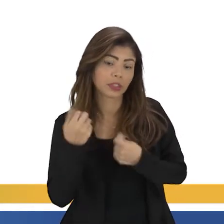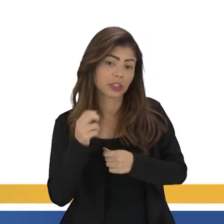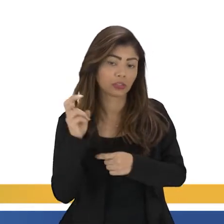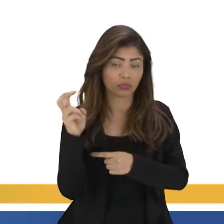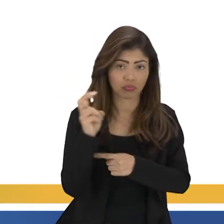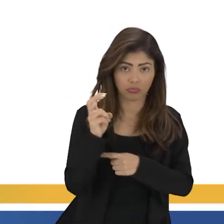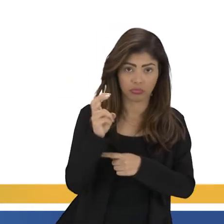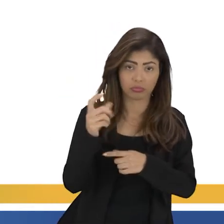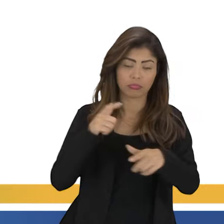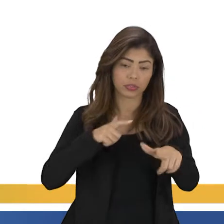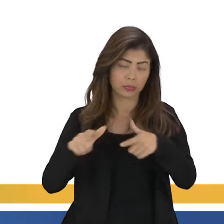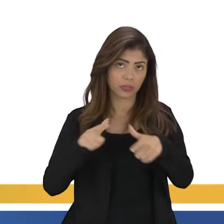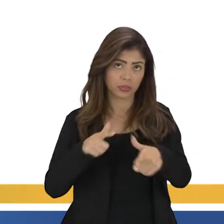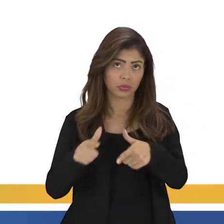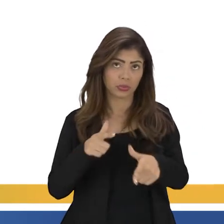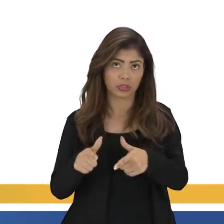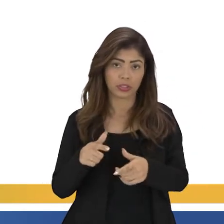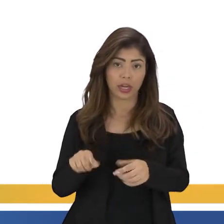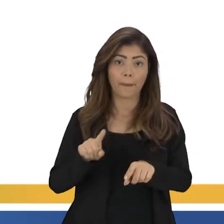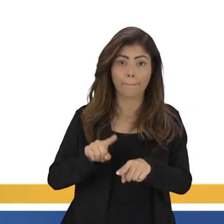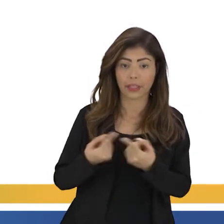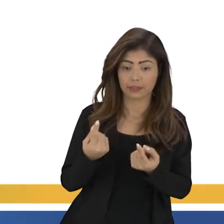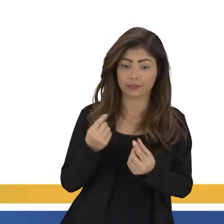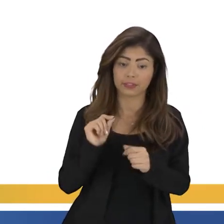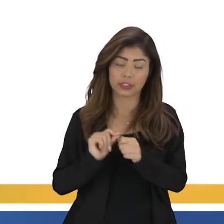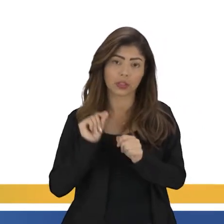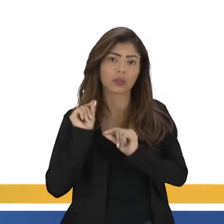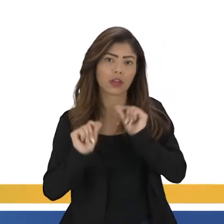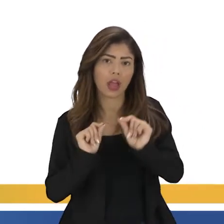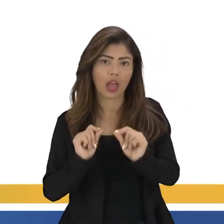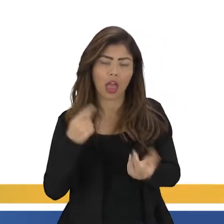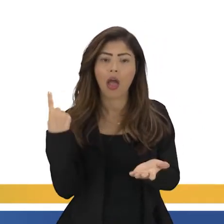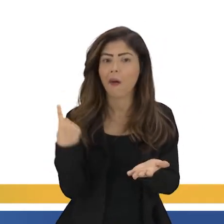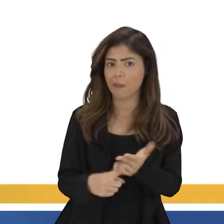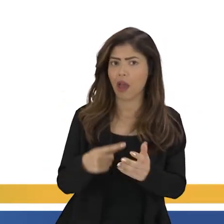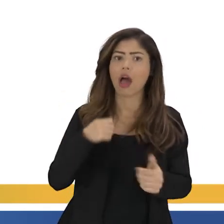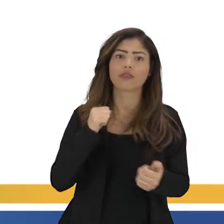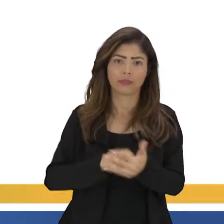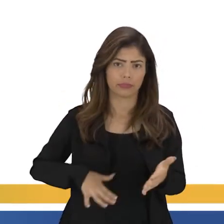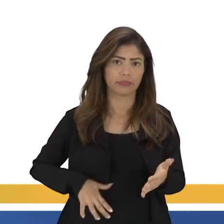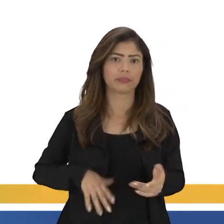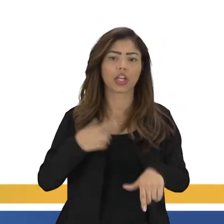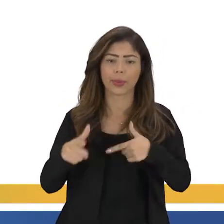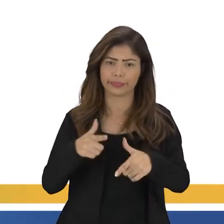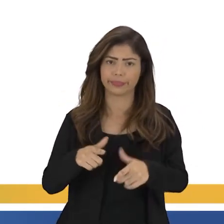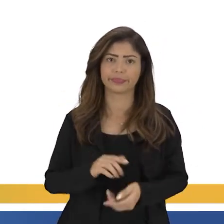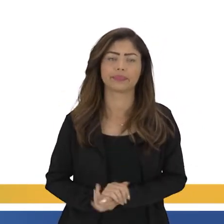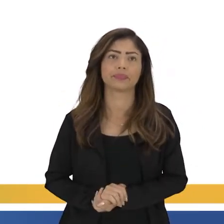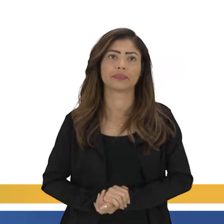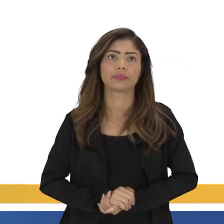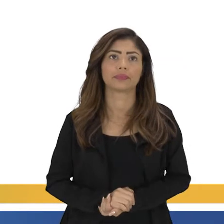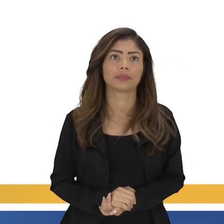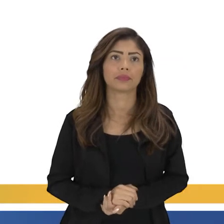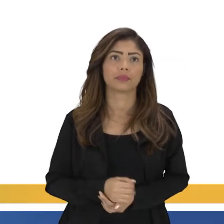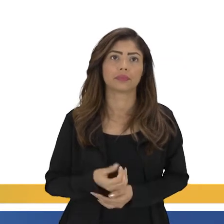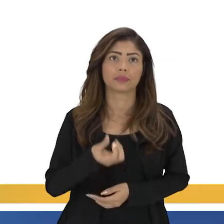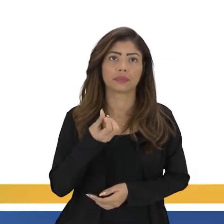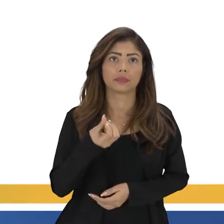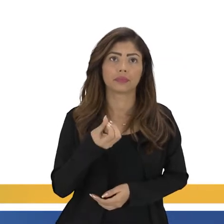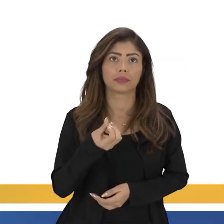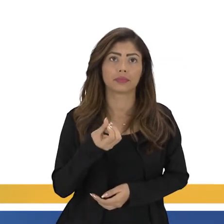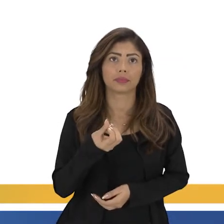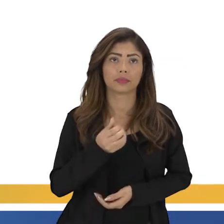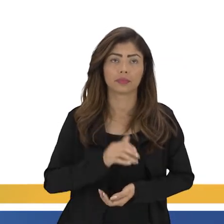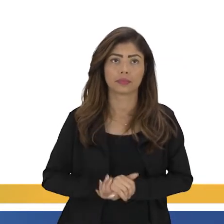Precisa-se de 5 trabalhadores para que cumpram essa tarefa. 6. La